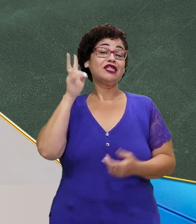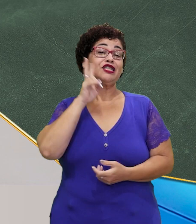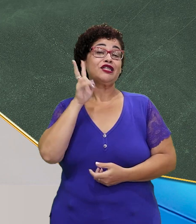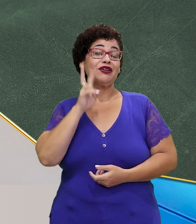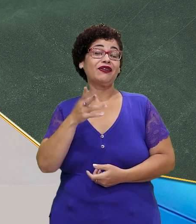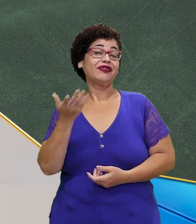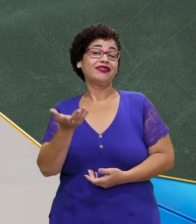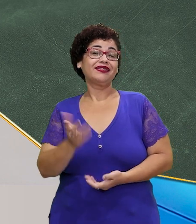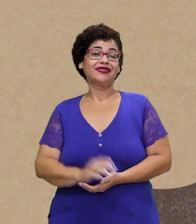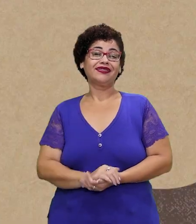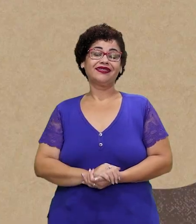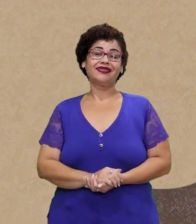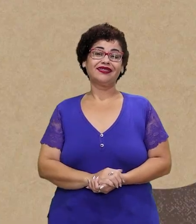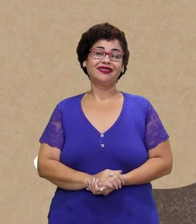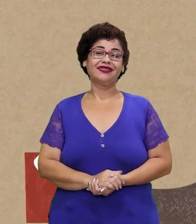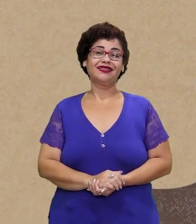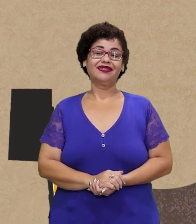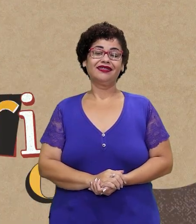de história?